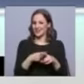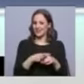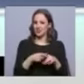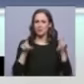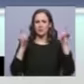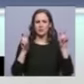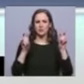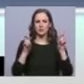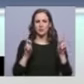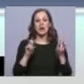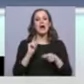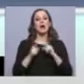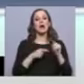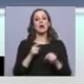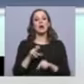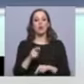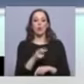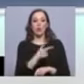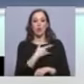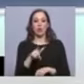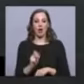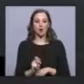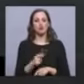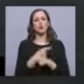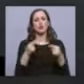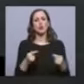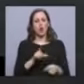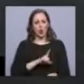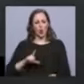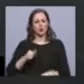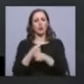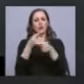luanda um livro bonito bem vindo porque